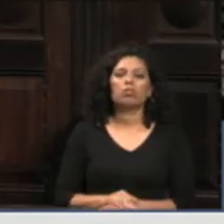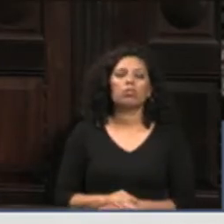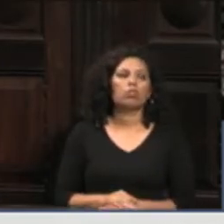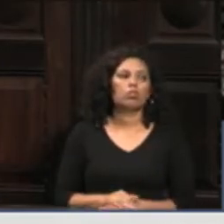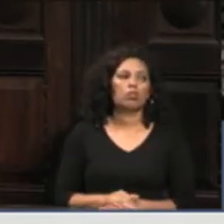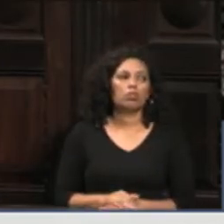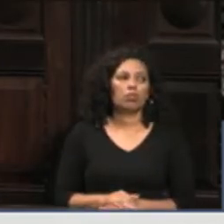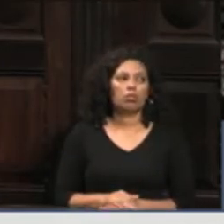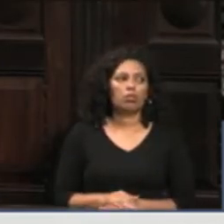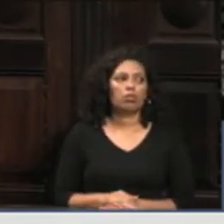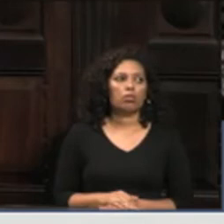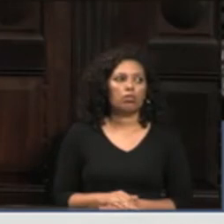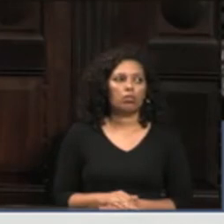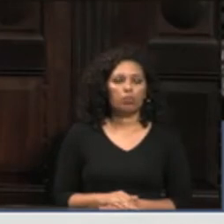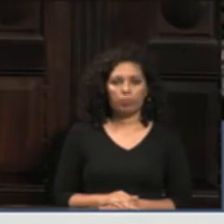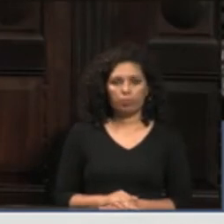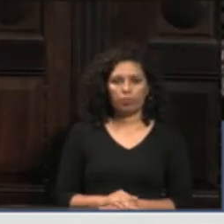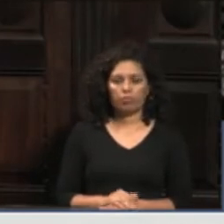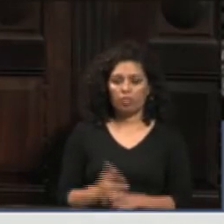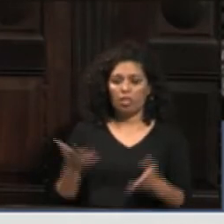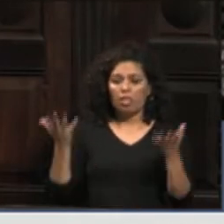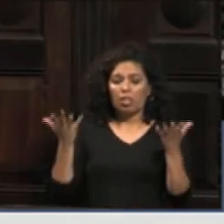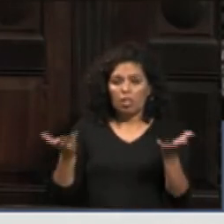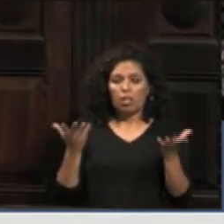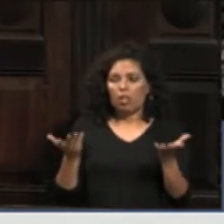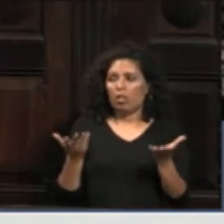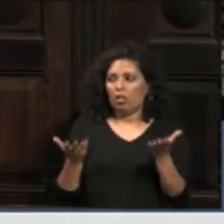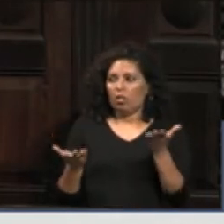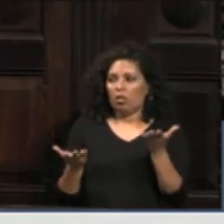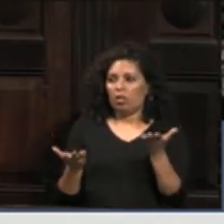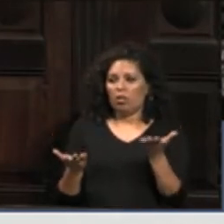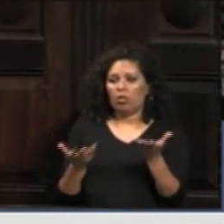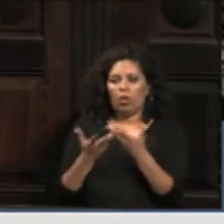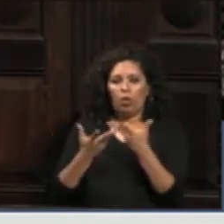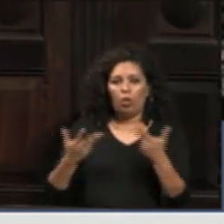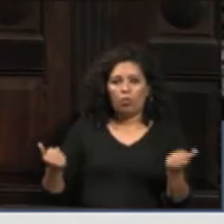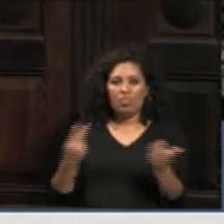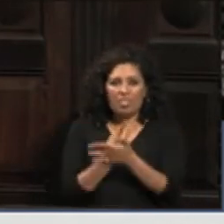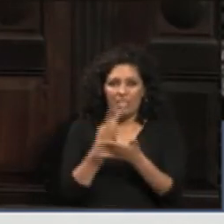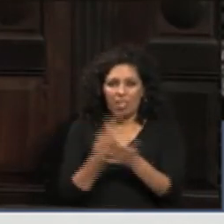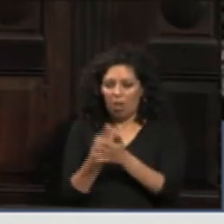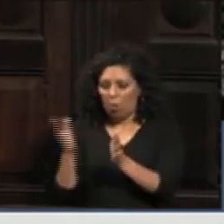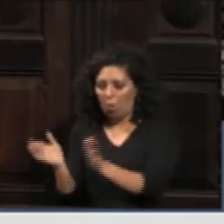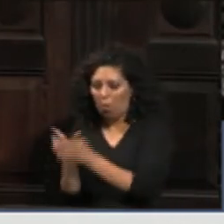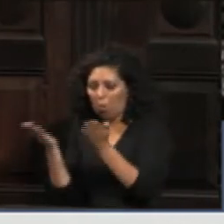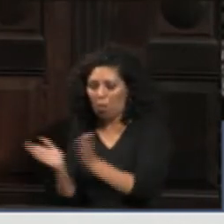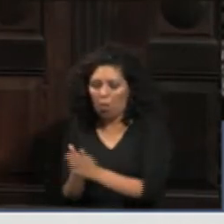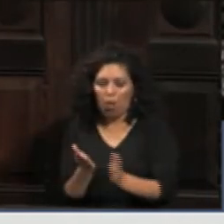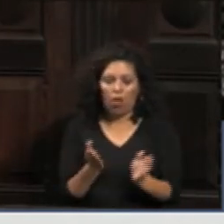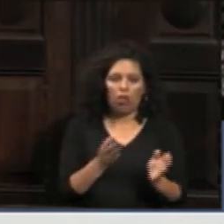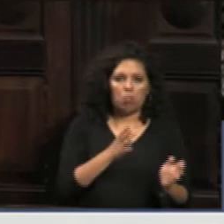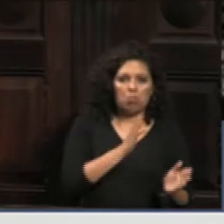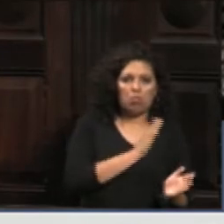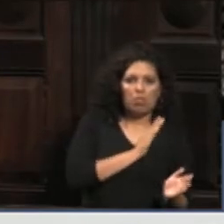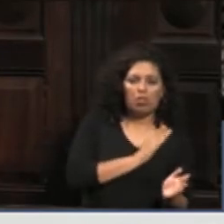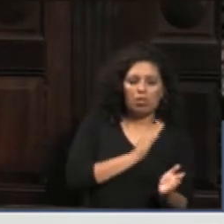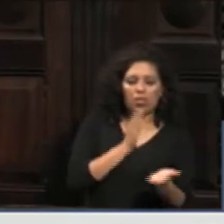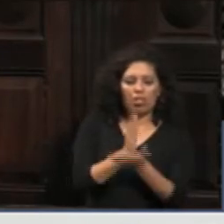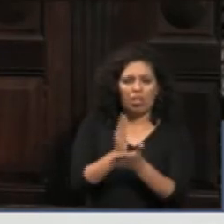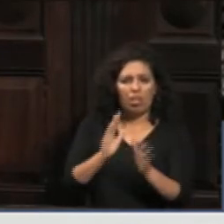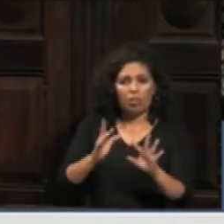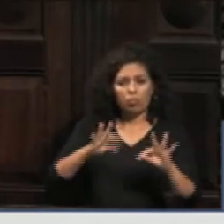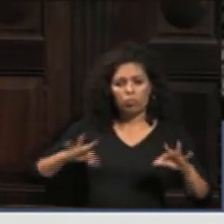A extinção das desigualdades sociais, responsáveis pela grande